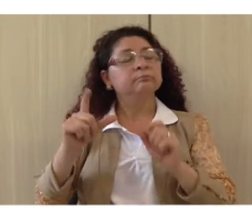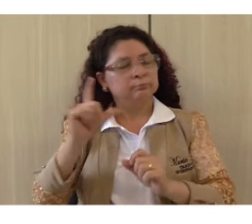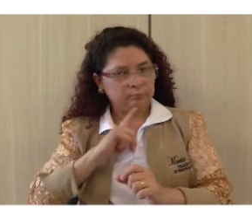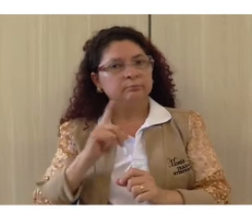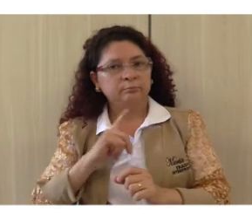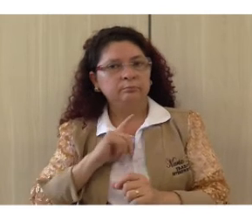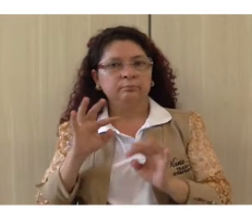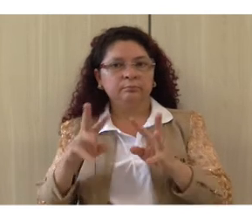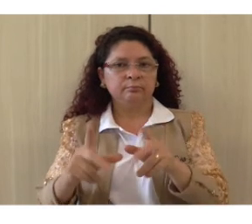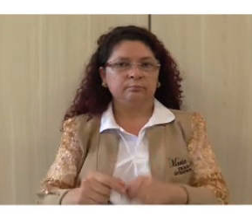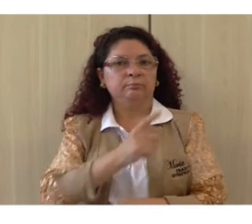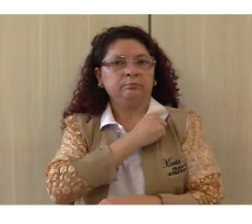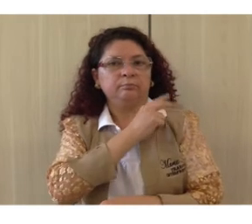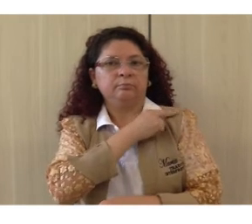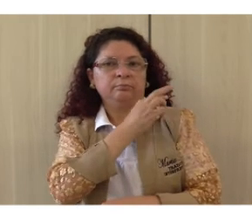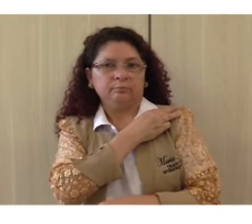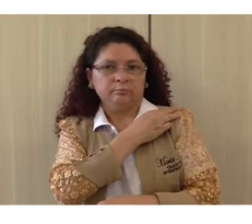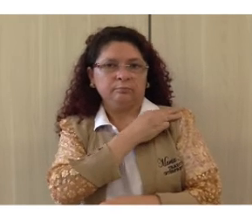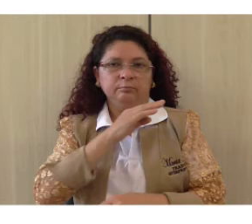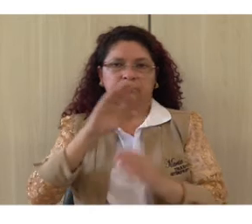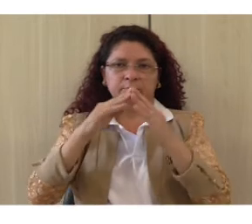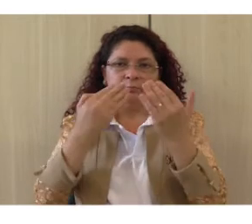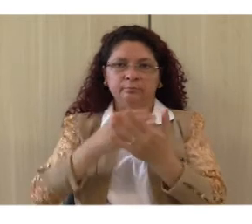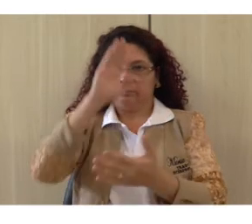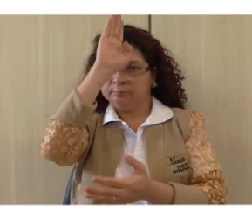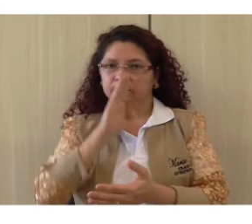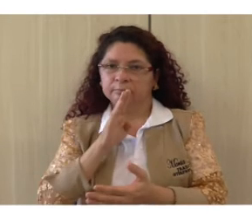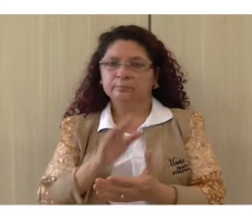tenha cursado integralmente o ensino médio em escola pública.